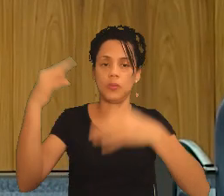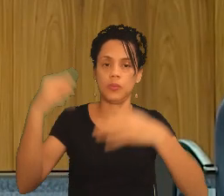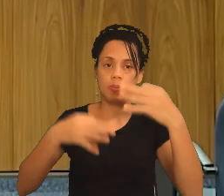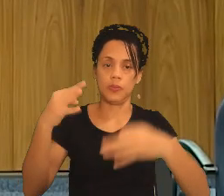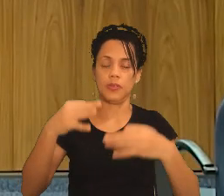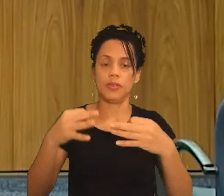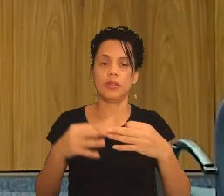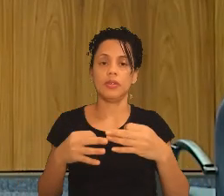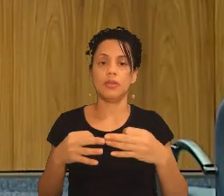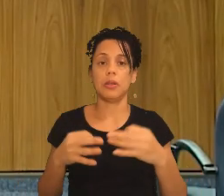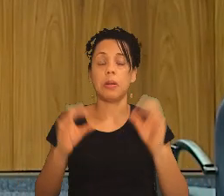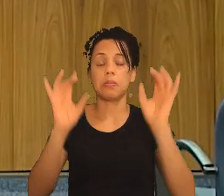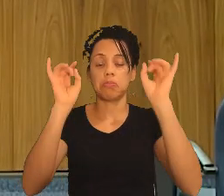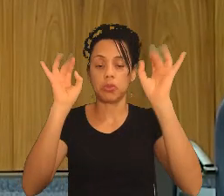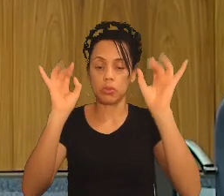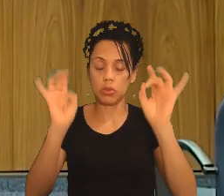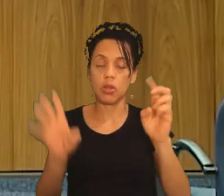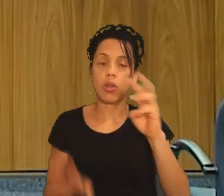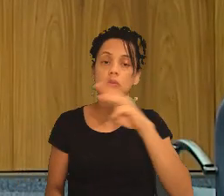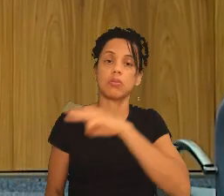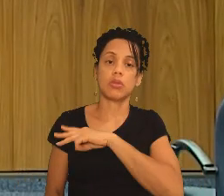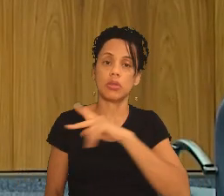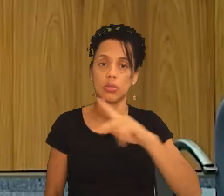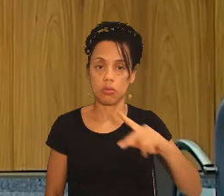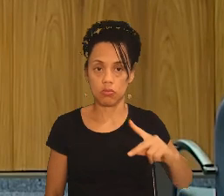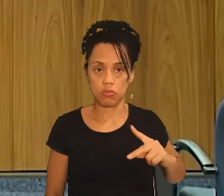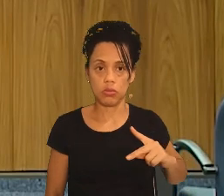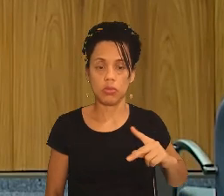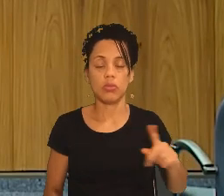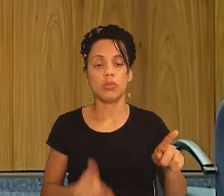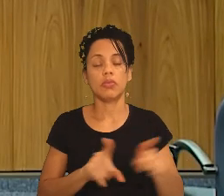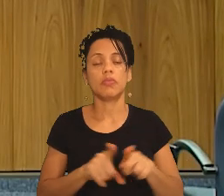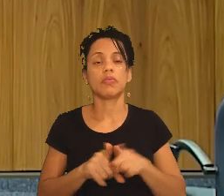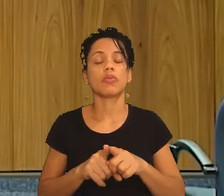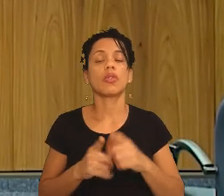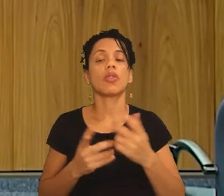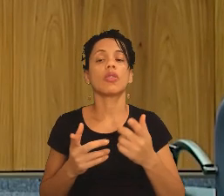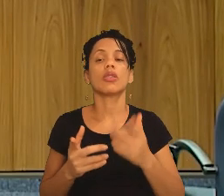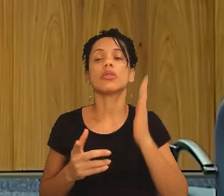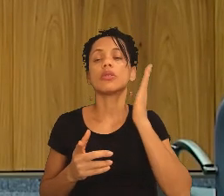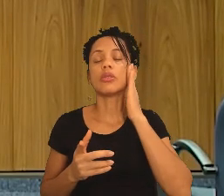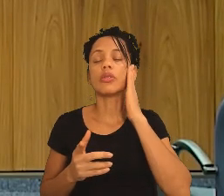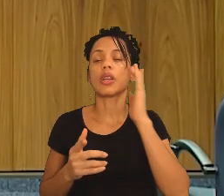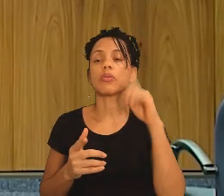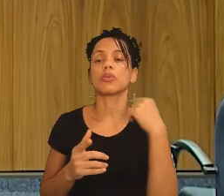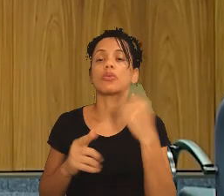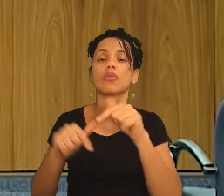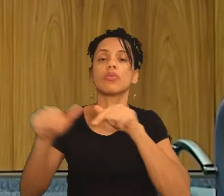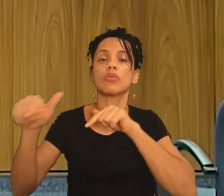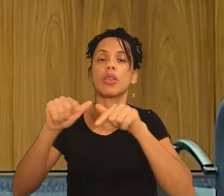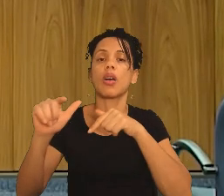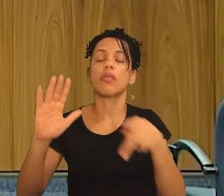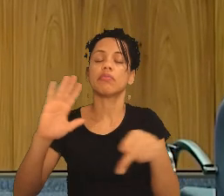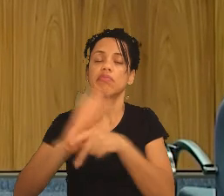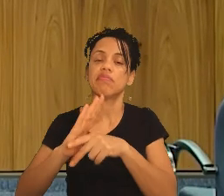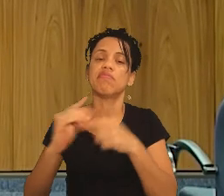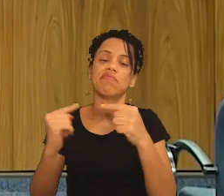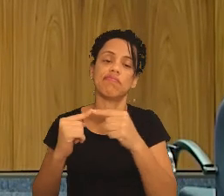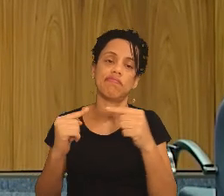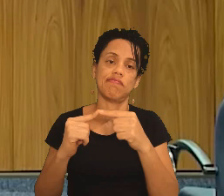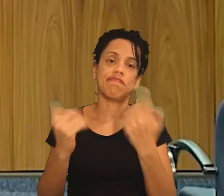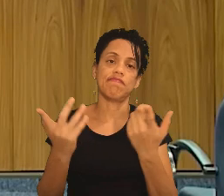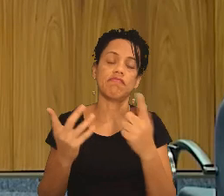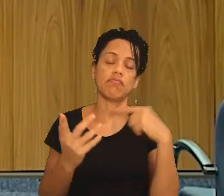então eu vou aproveitar muito da fala deles dois para tentar trazer um pouco para o sistema de justiça, né,